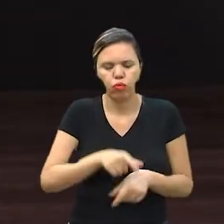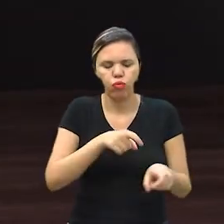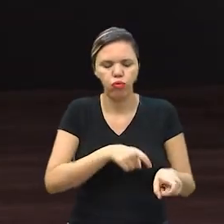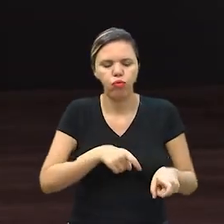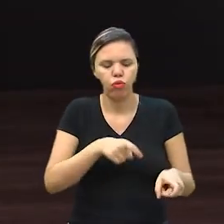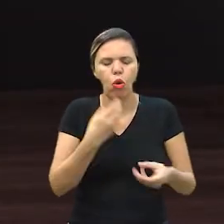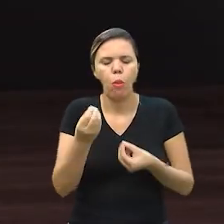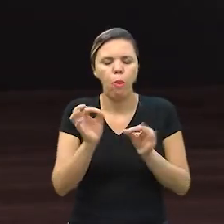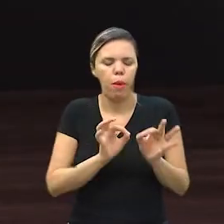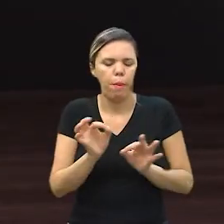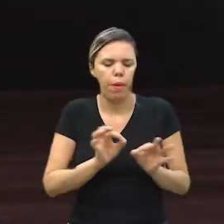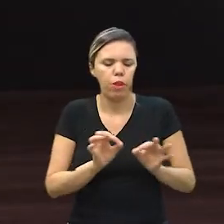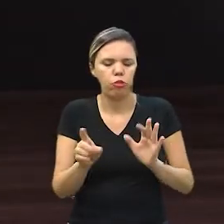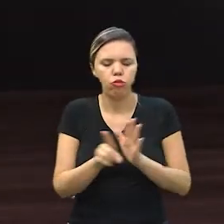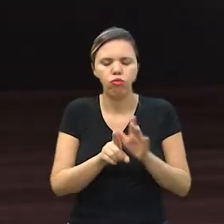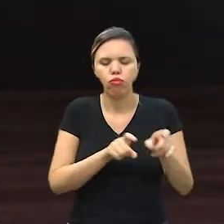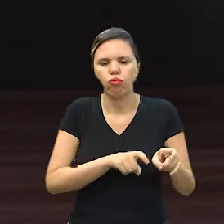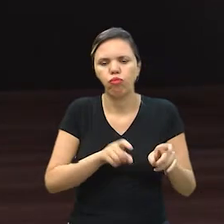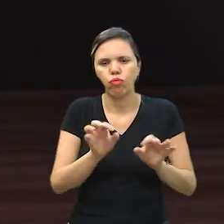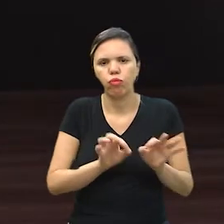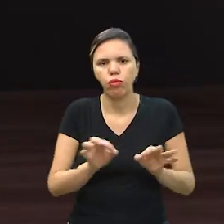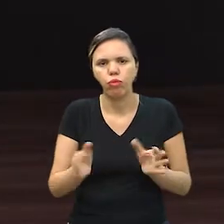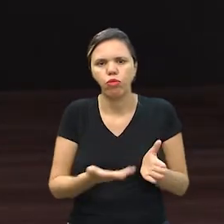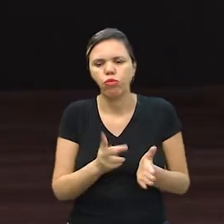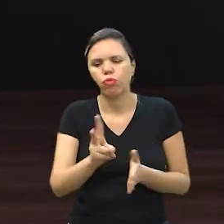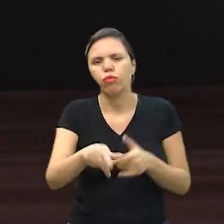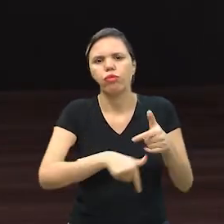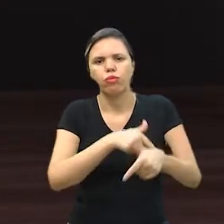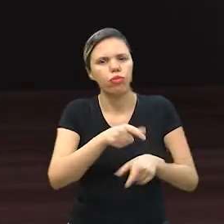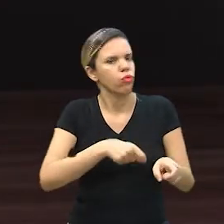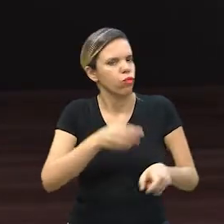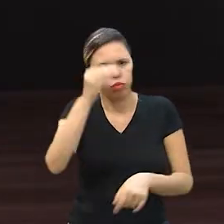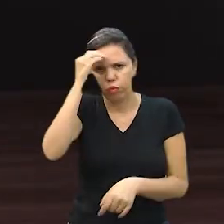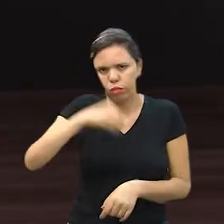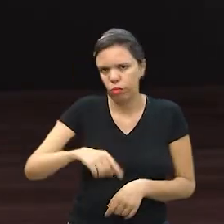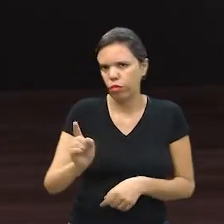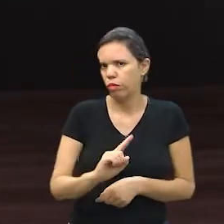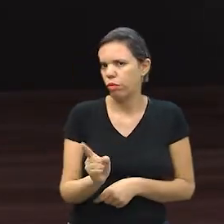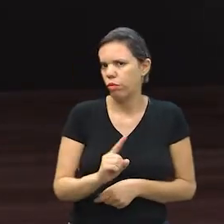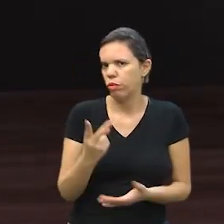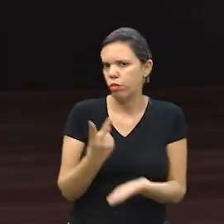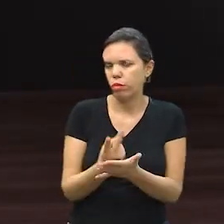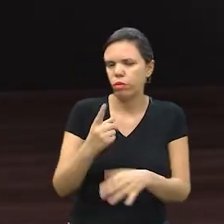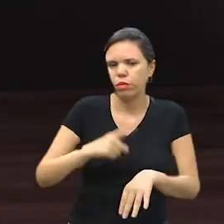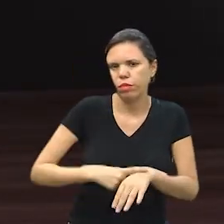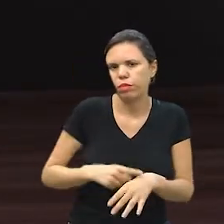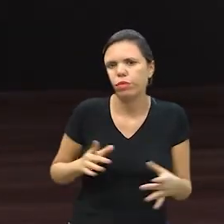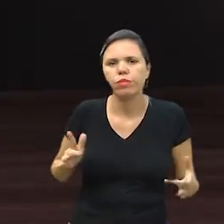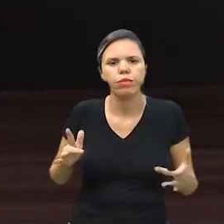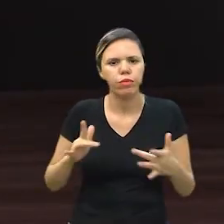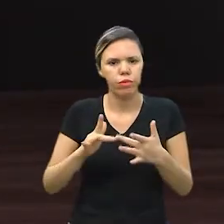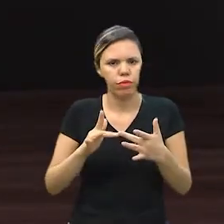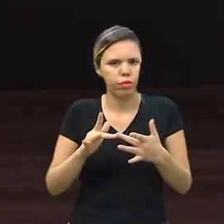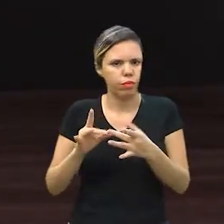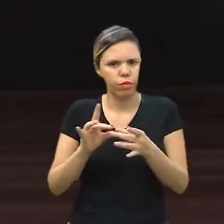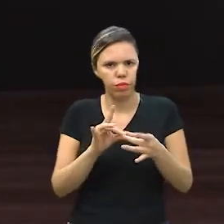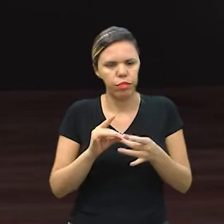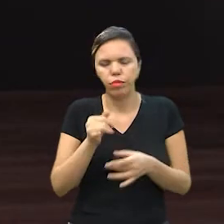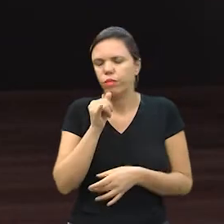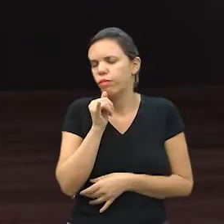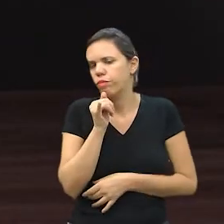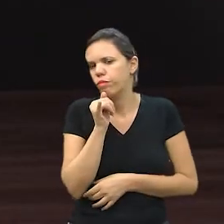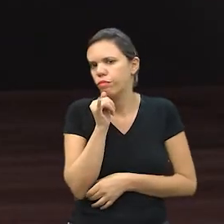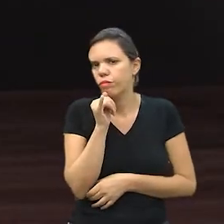como preparar o produtor para continuar no campo, para não desistir do campo, mas, ao mesmo tempo, ele estar conectado. Por